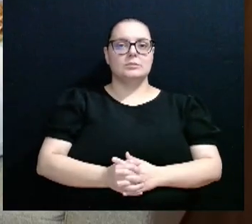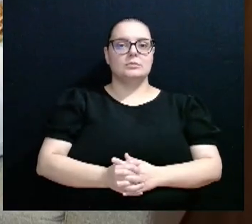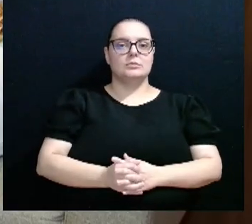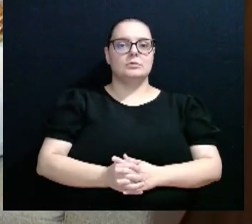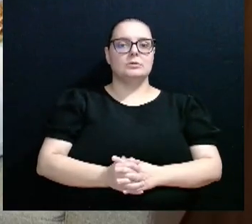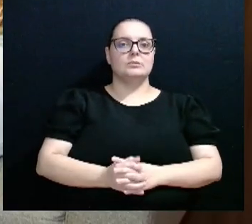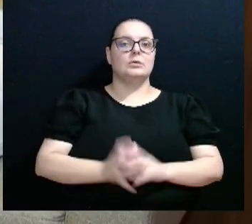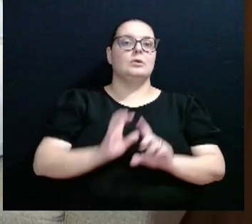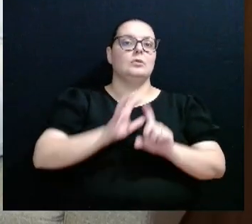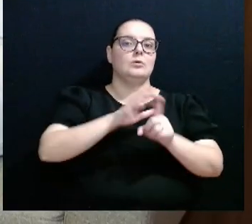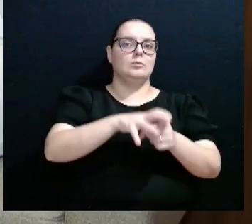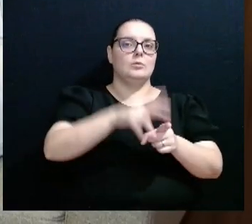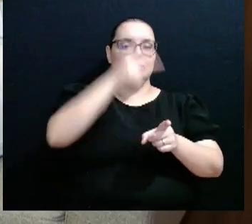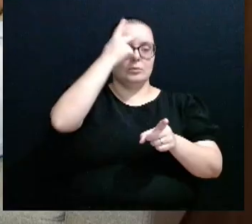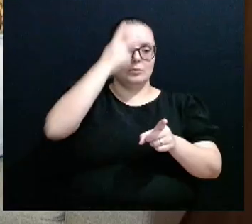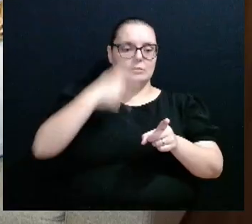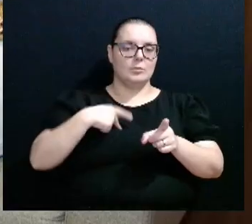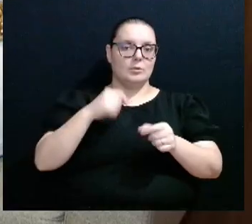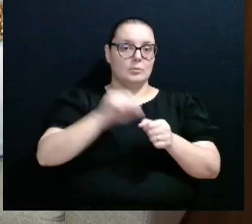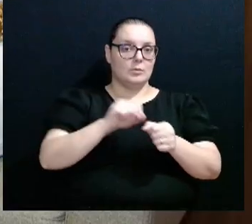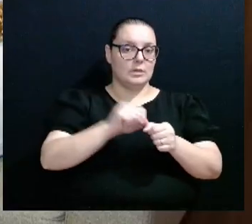comete, não que o seu filho...